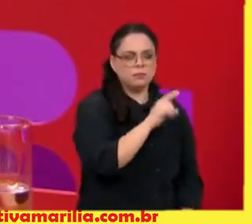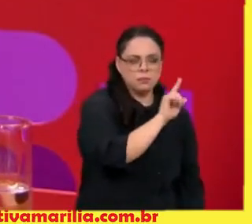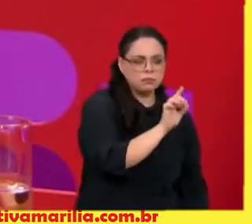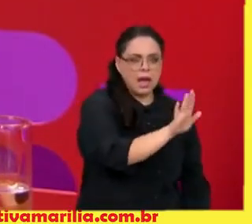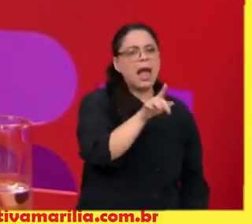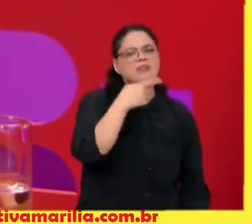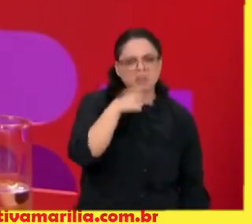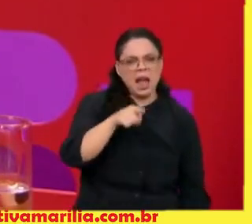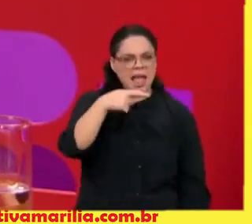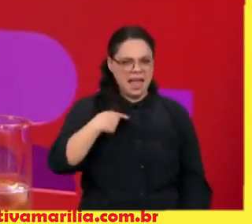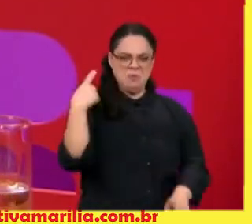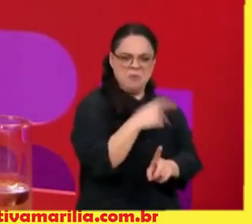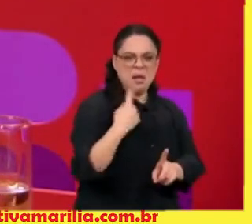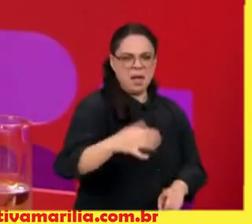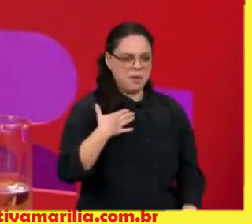você é branca,